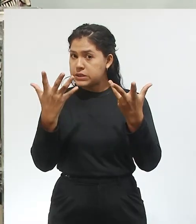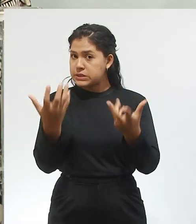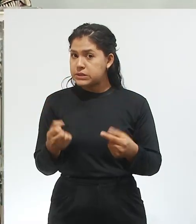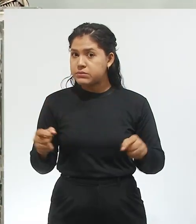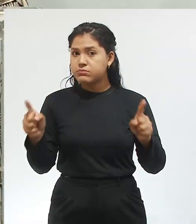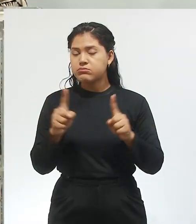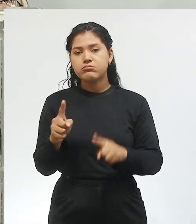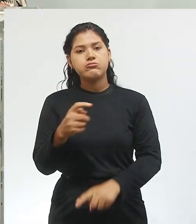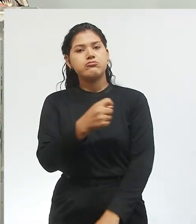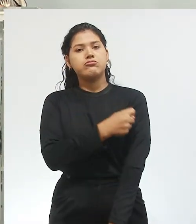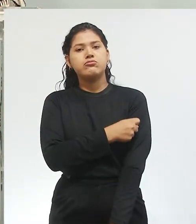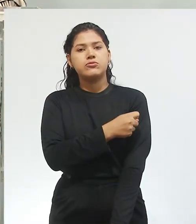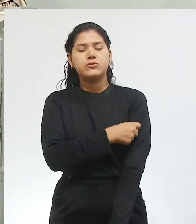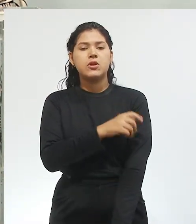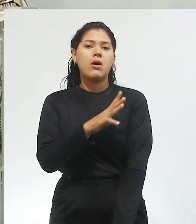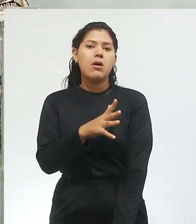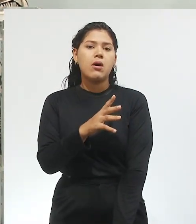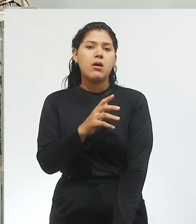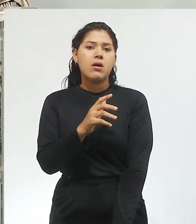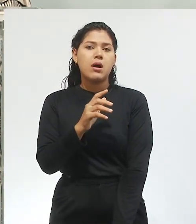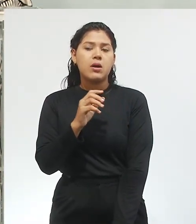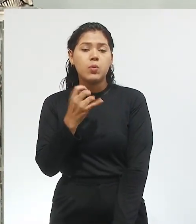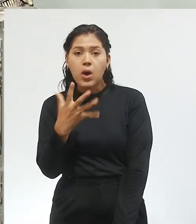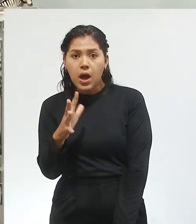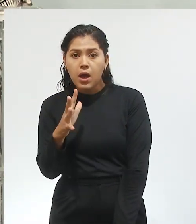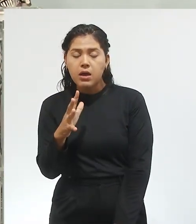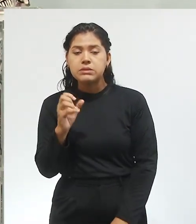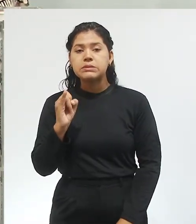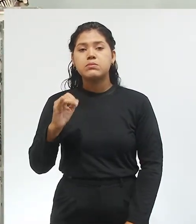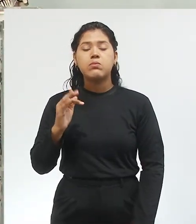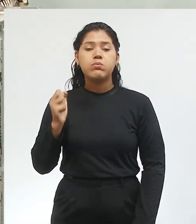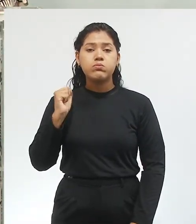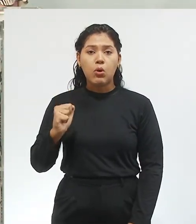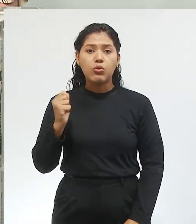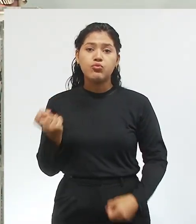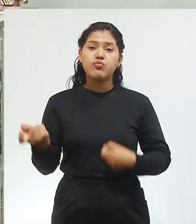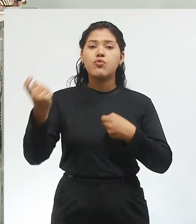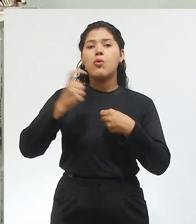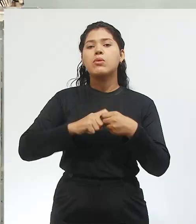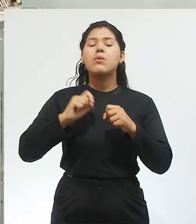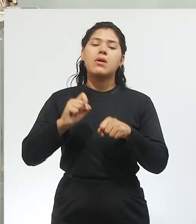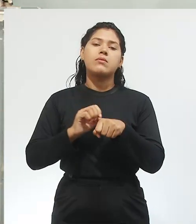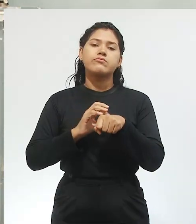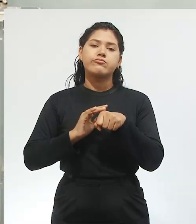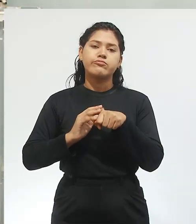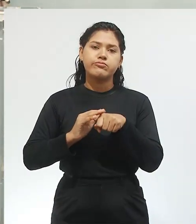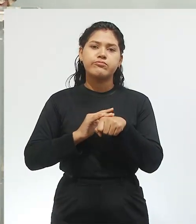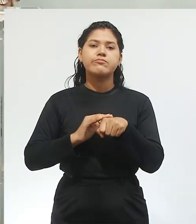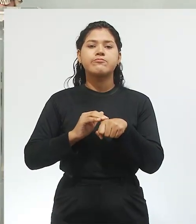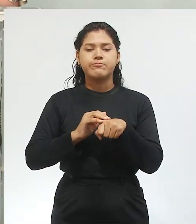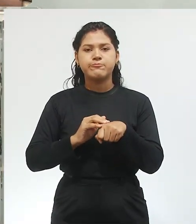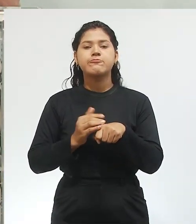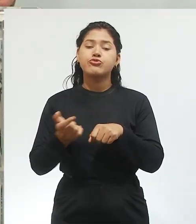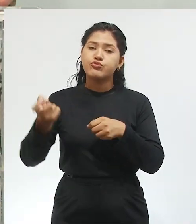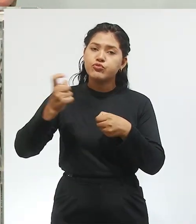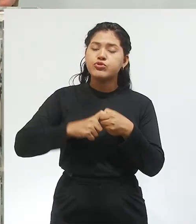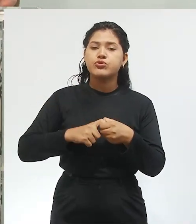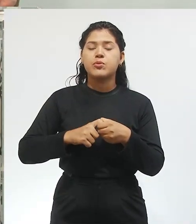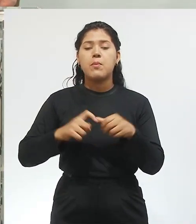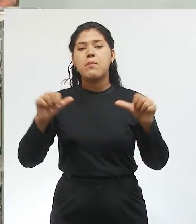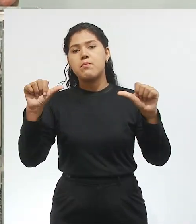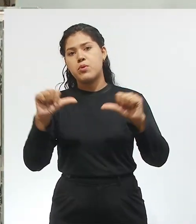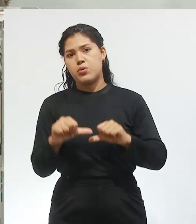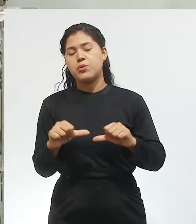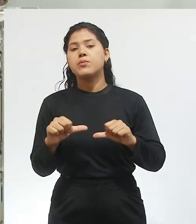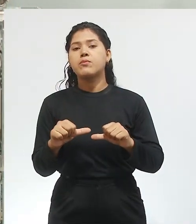de determinada doença, por exemplo, que já está erradicada, essa doença volta, né? E às vezes até para